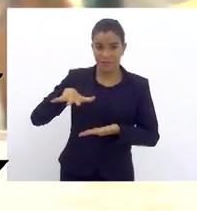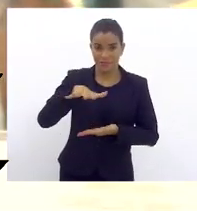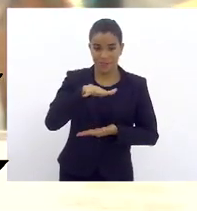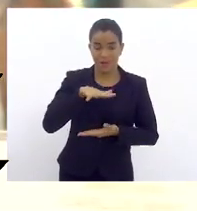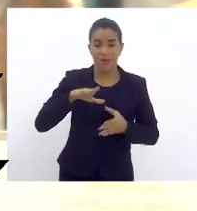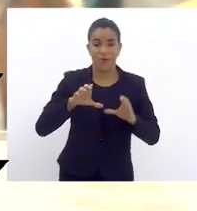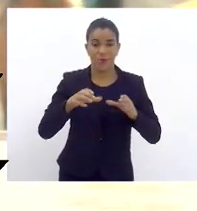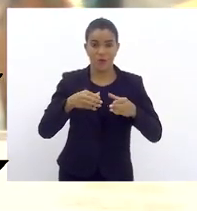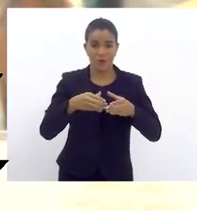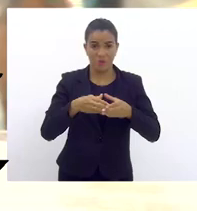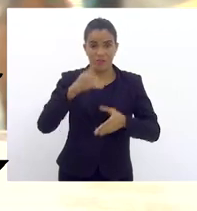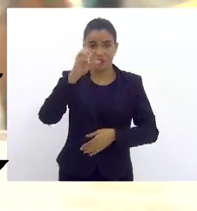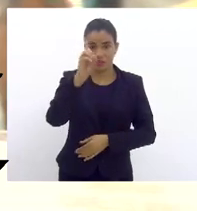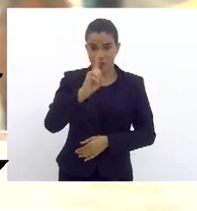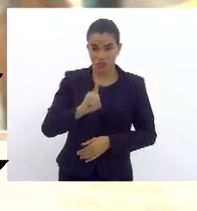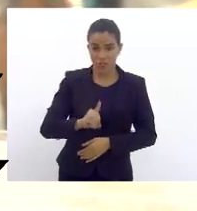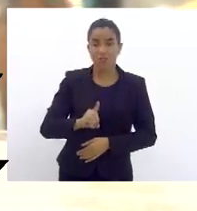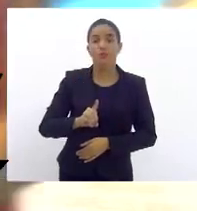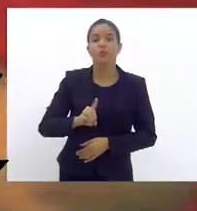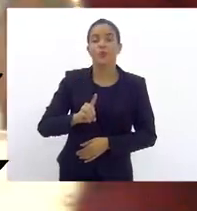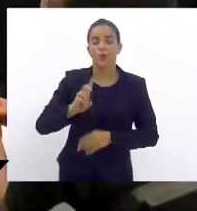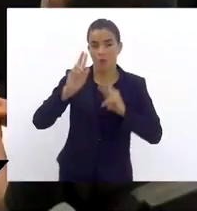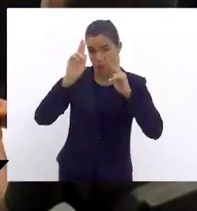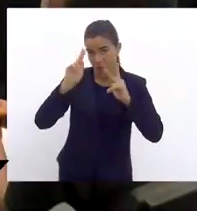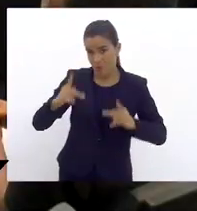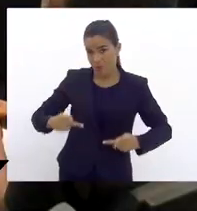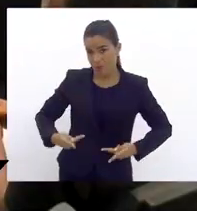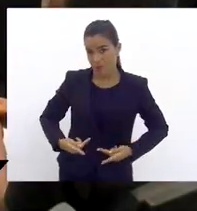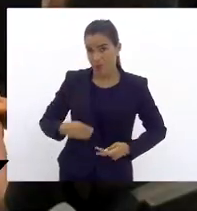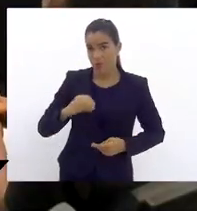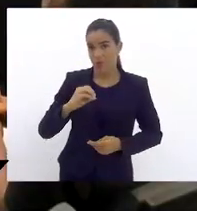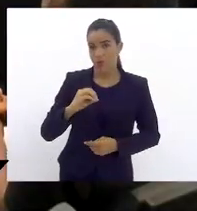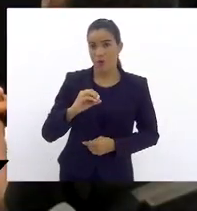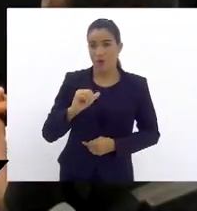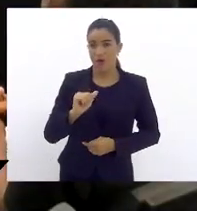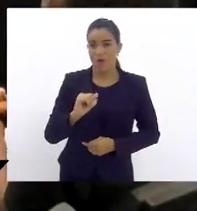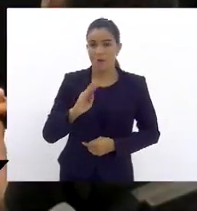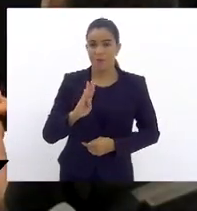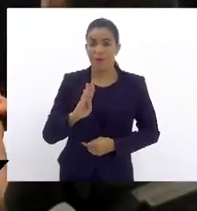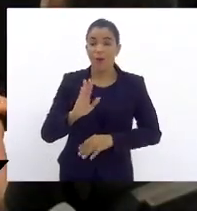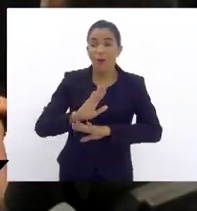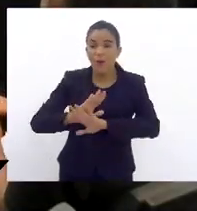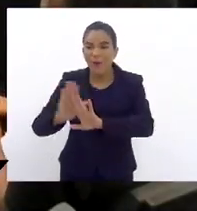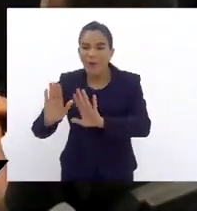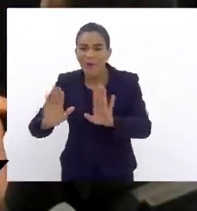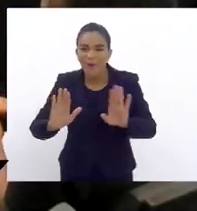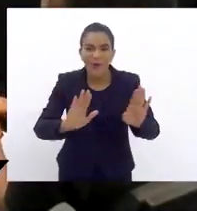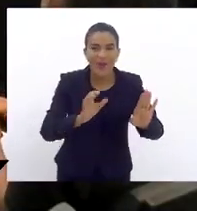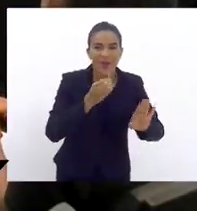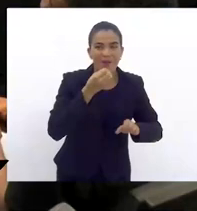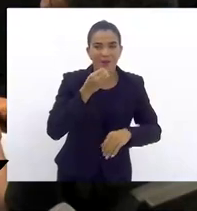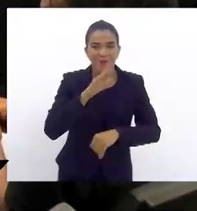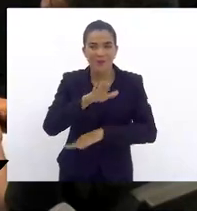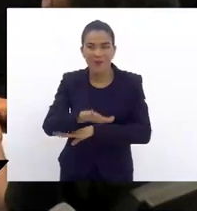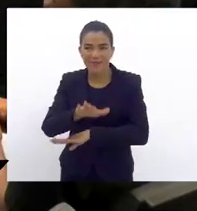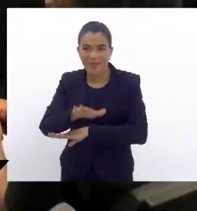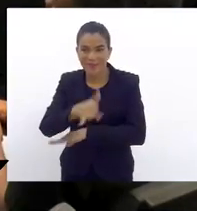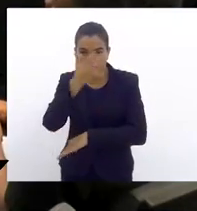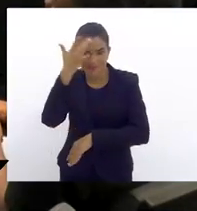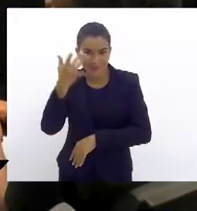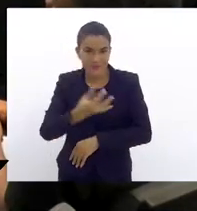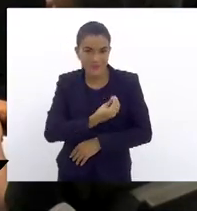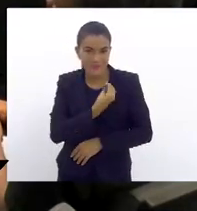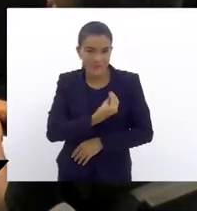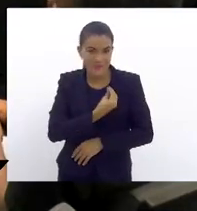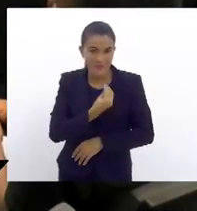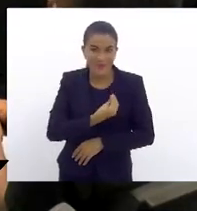Comissão de Direitos Humanos da OAB Olá Olá boa tarde para todo mundo aqui presente